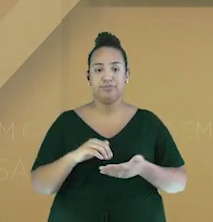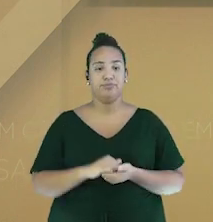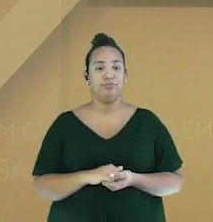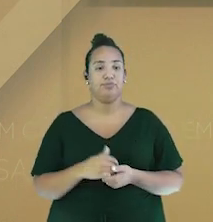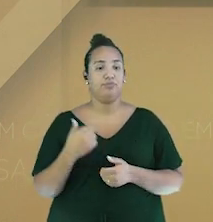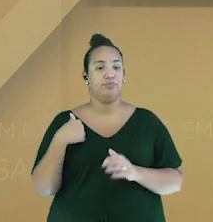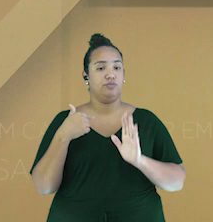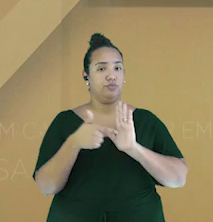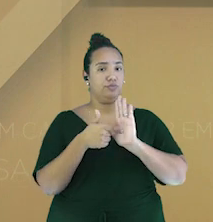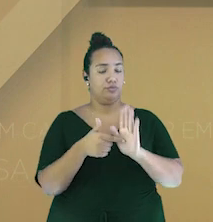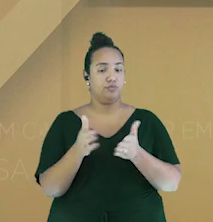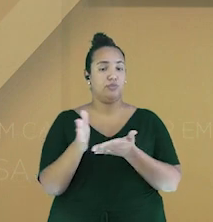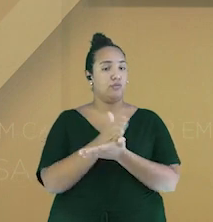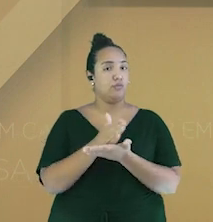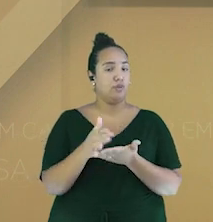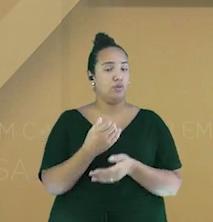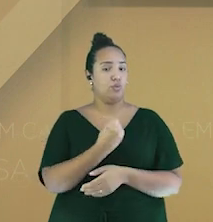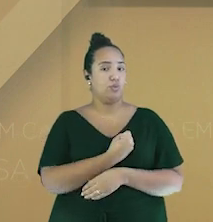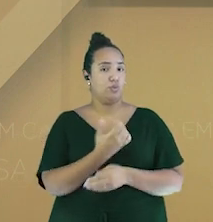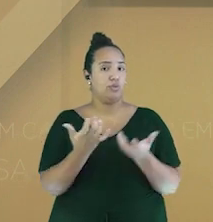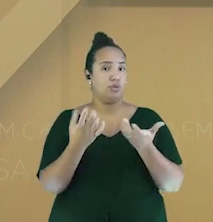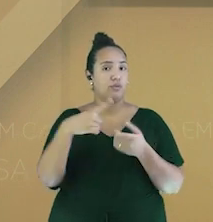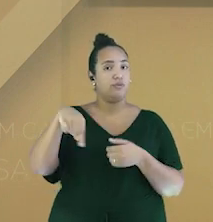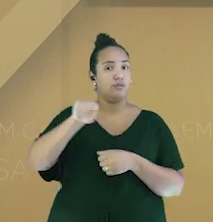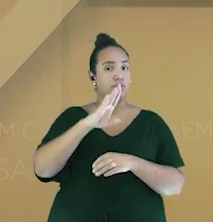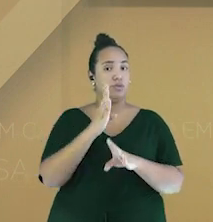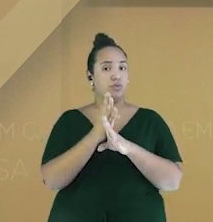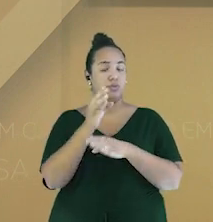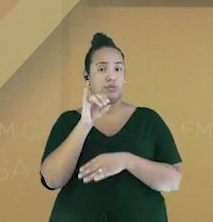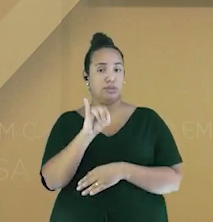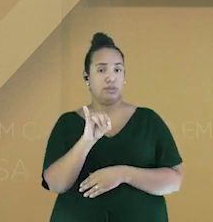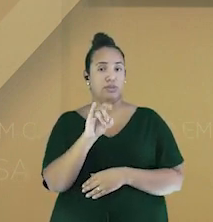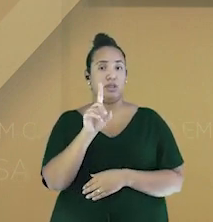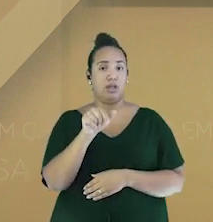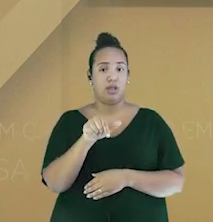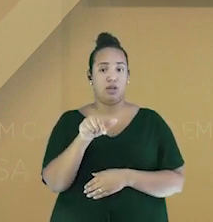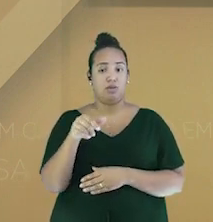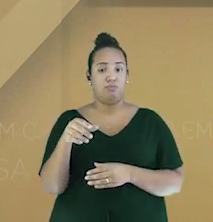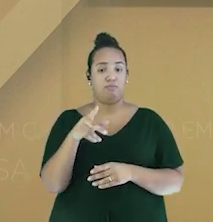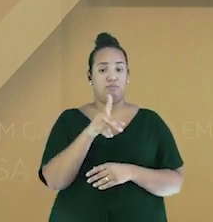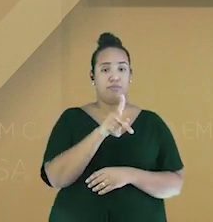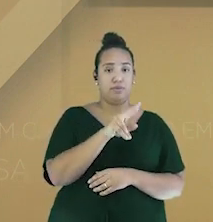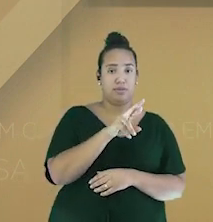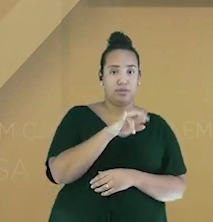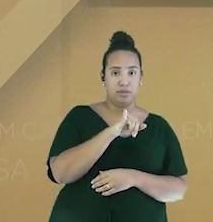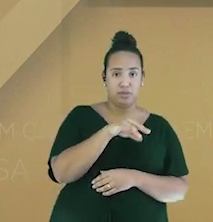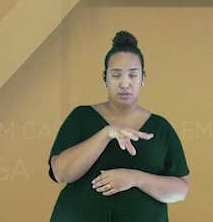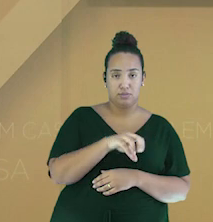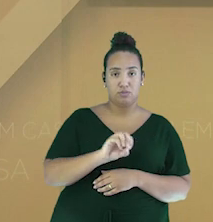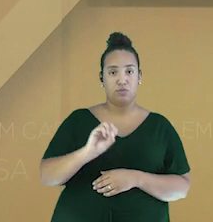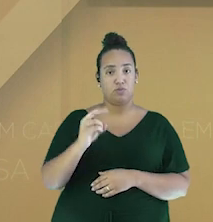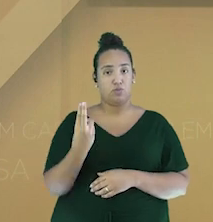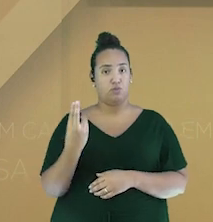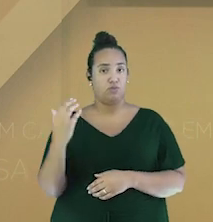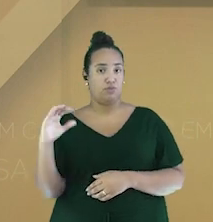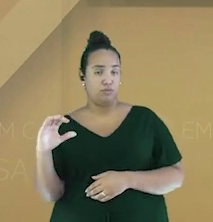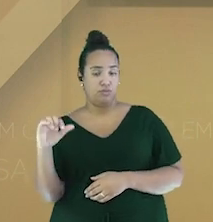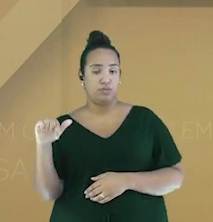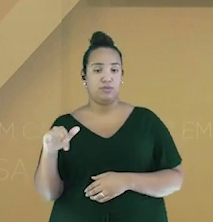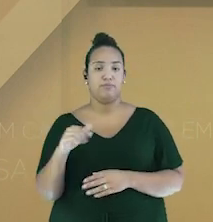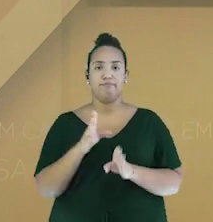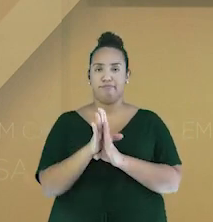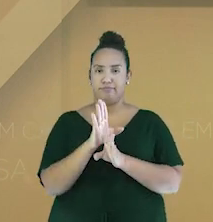mostrar alguns números e quero que você descubra se ele é composto ou primo. Aí vai uma dica. Se